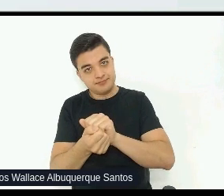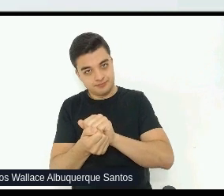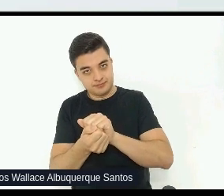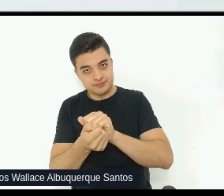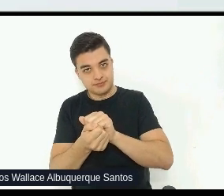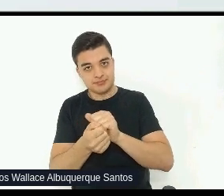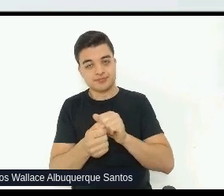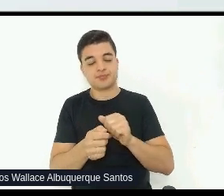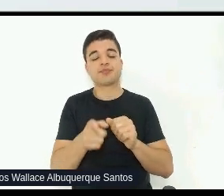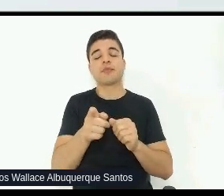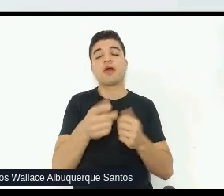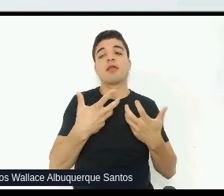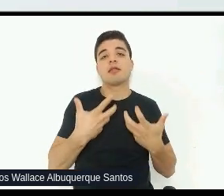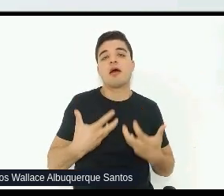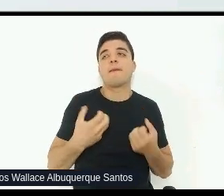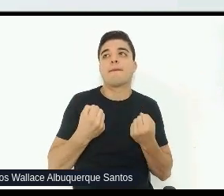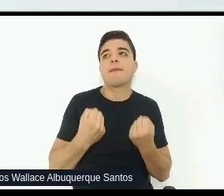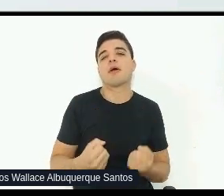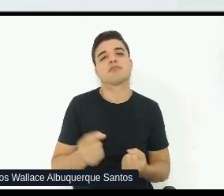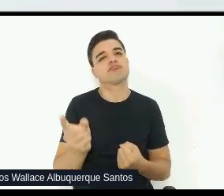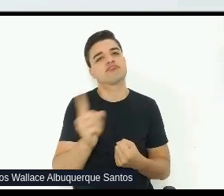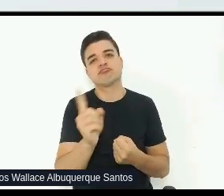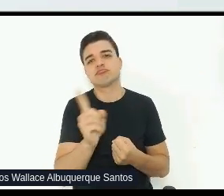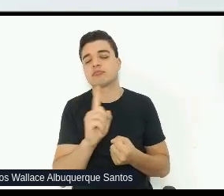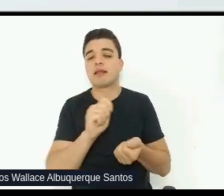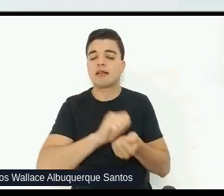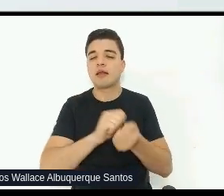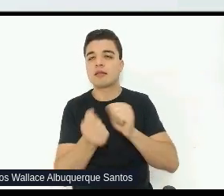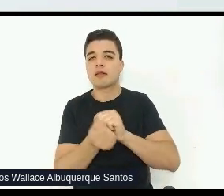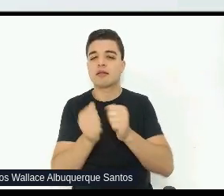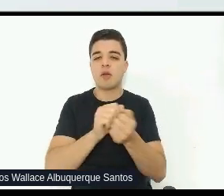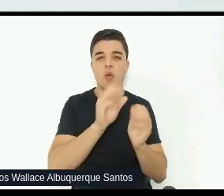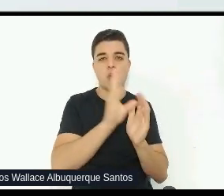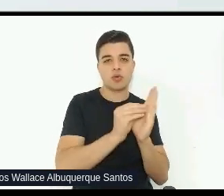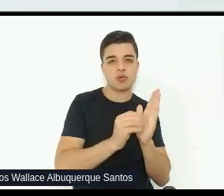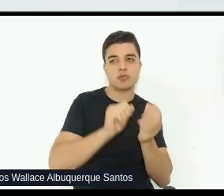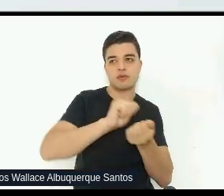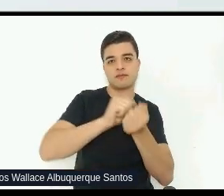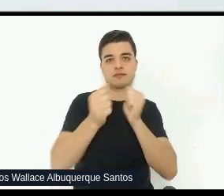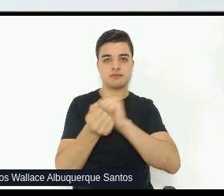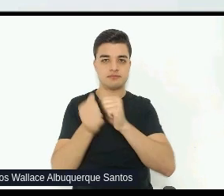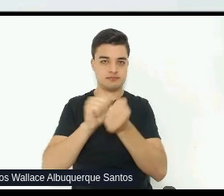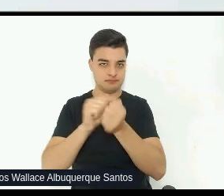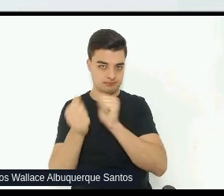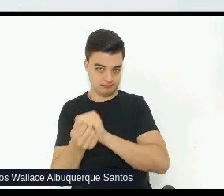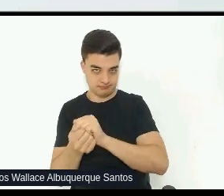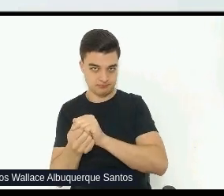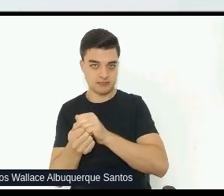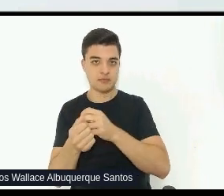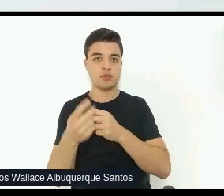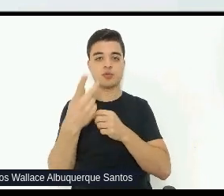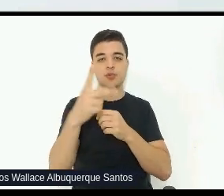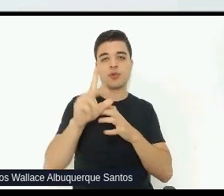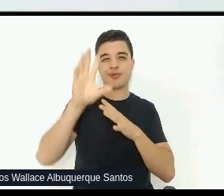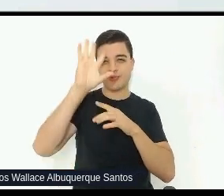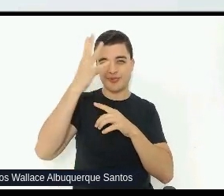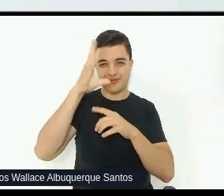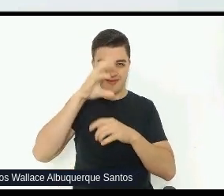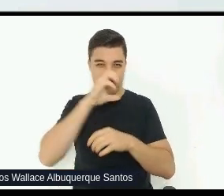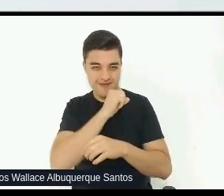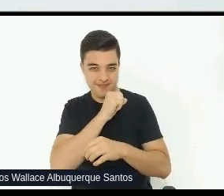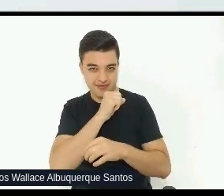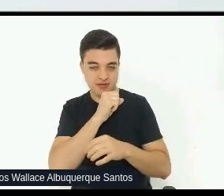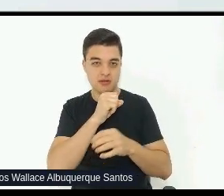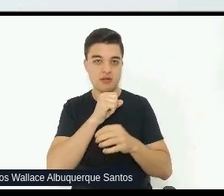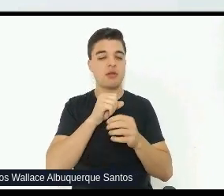ficar cansativo, né? Então, a gente vai sempre adaptando ao nosso conteúdo. Avalia de acordo com as suas heurísticas, né? Então, você também pode adaptar as suas